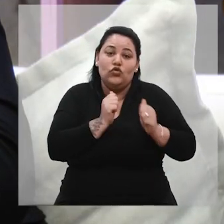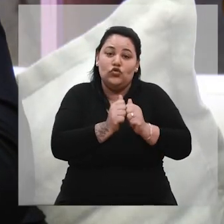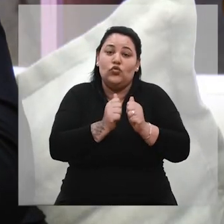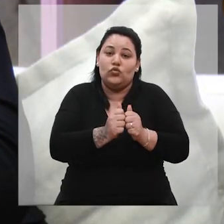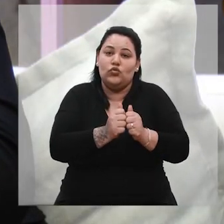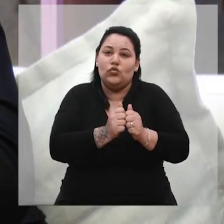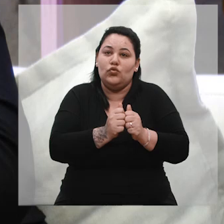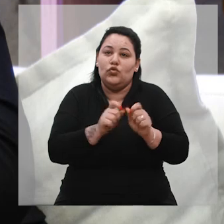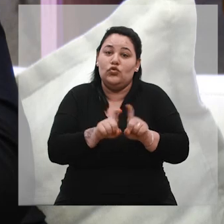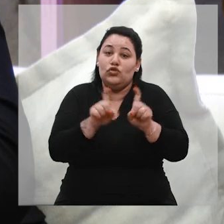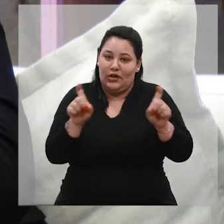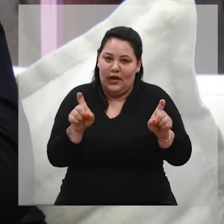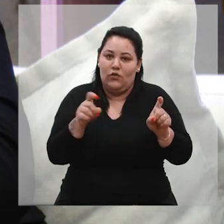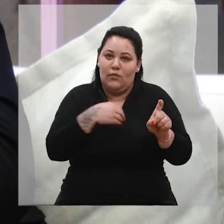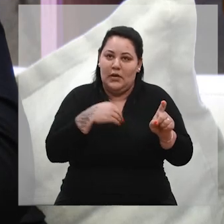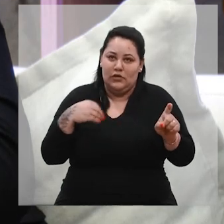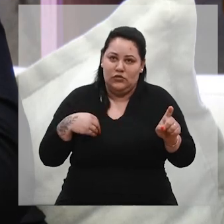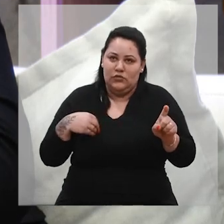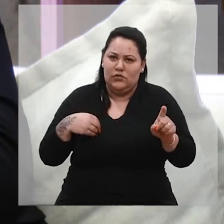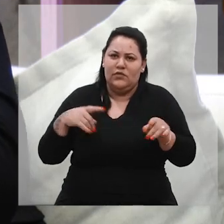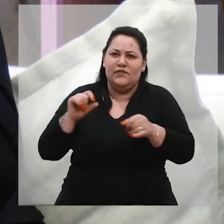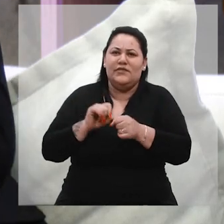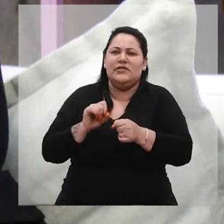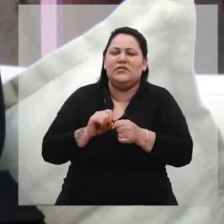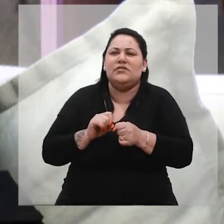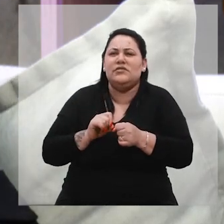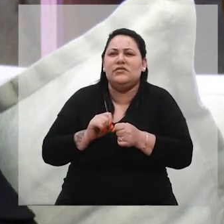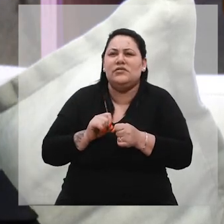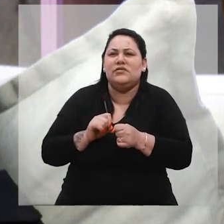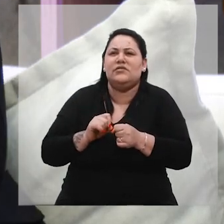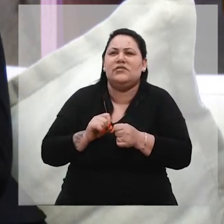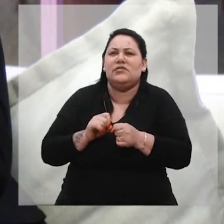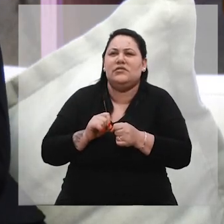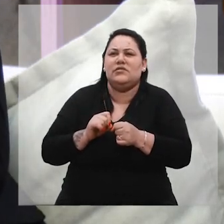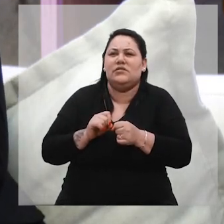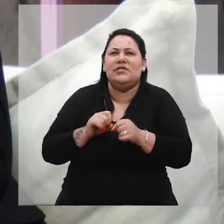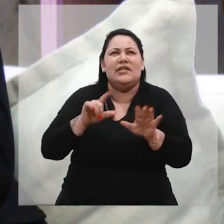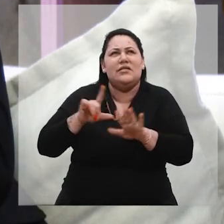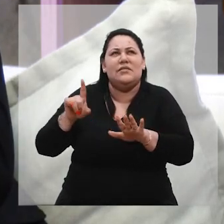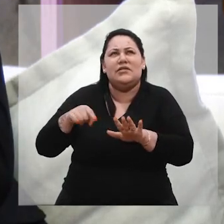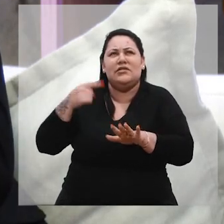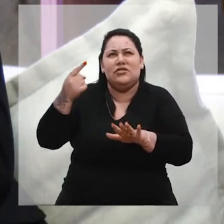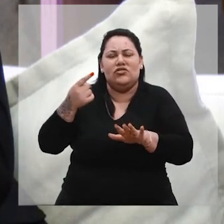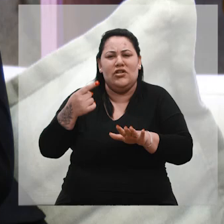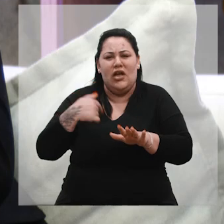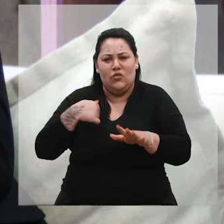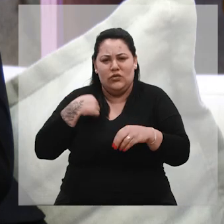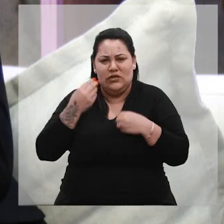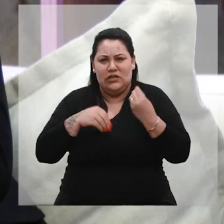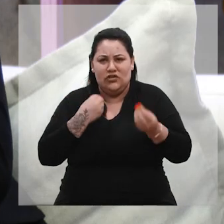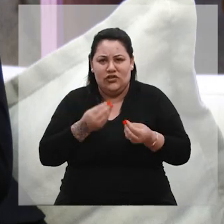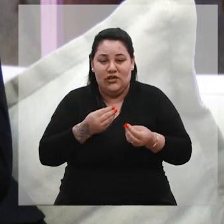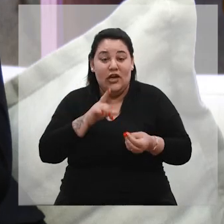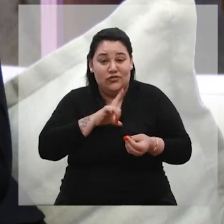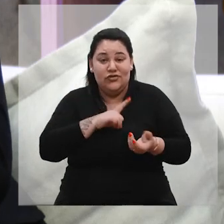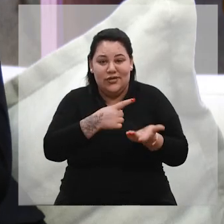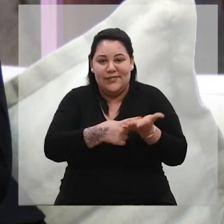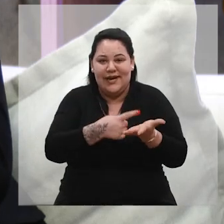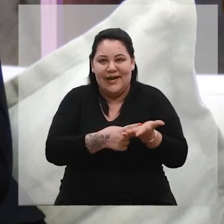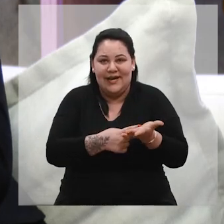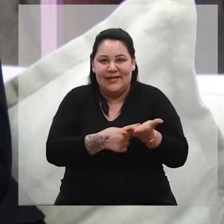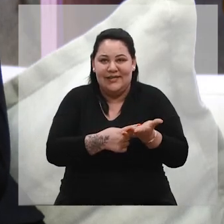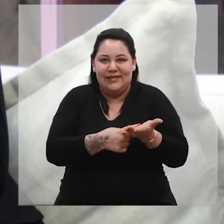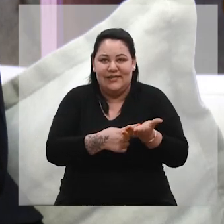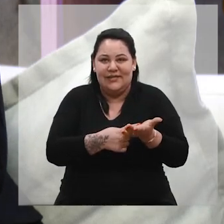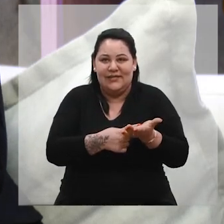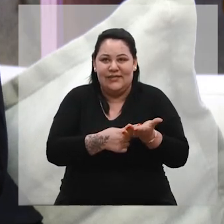com o meu ginecologista, E fazia né? pouco tempo que tu tinha feito? Eu tinha, na semana seguinte que eu senti o nódulo, eu tinha o meu